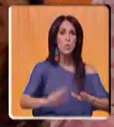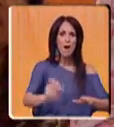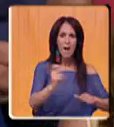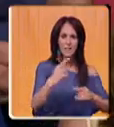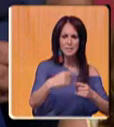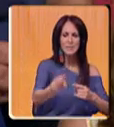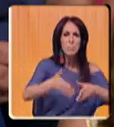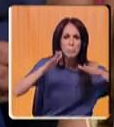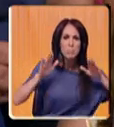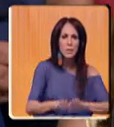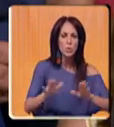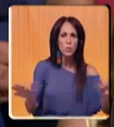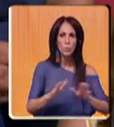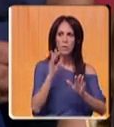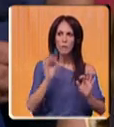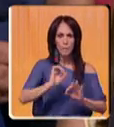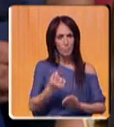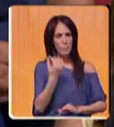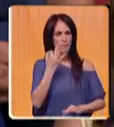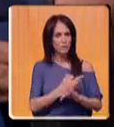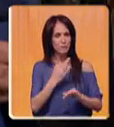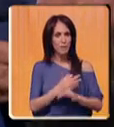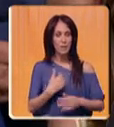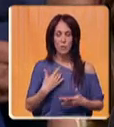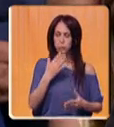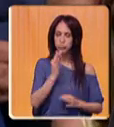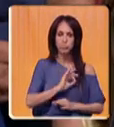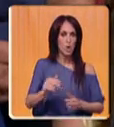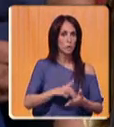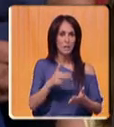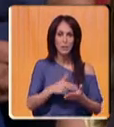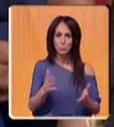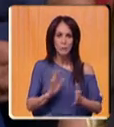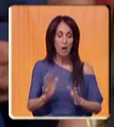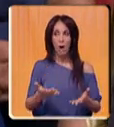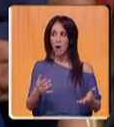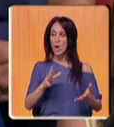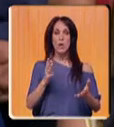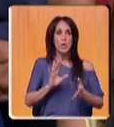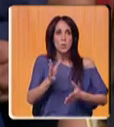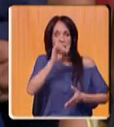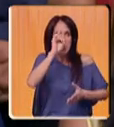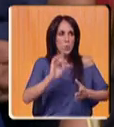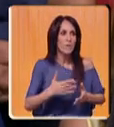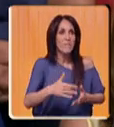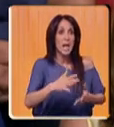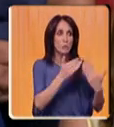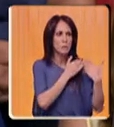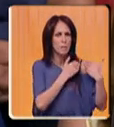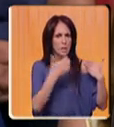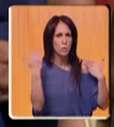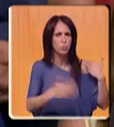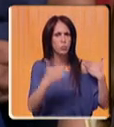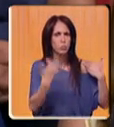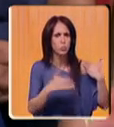anos. Foi fantástico. Para mim, eu não estava verdadeiramente em mim com o acontecimento, só depois é que me apercebi da grande